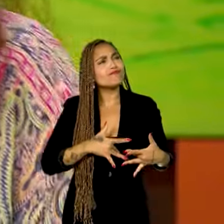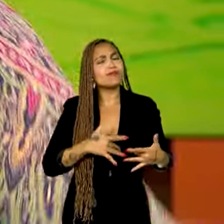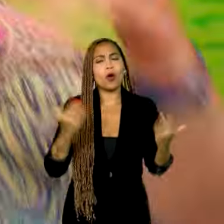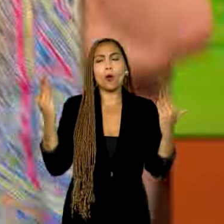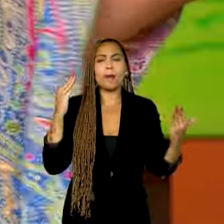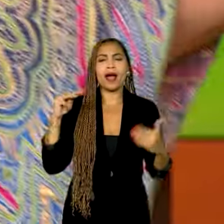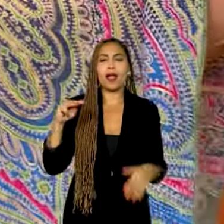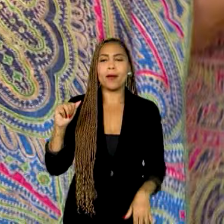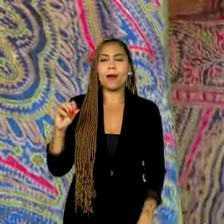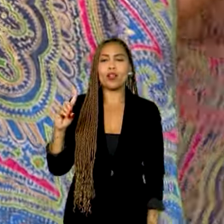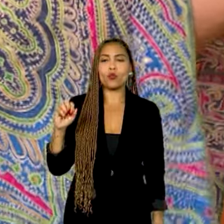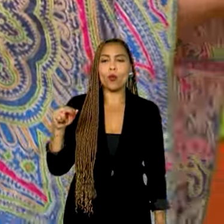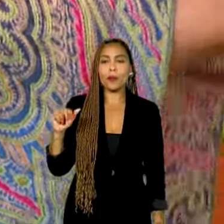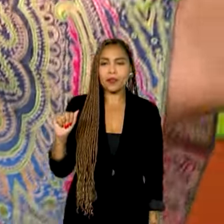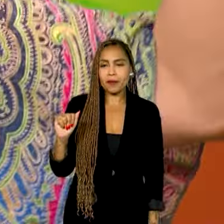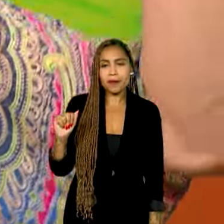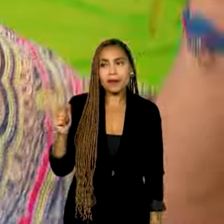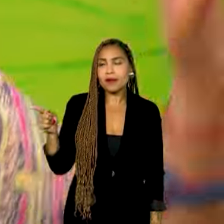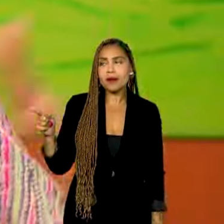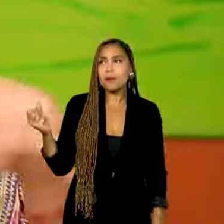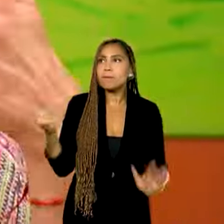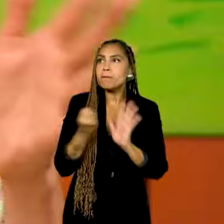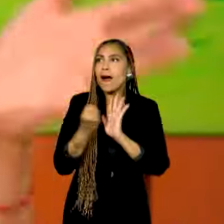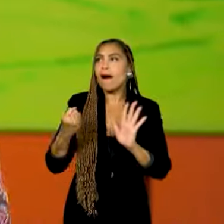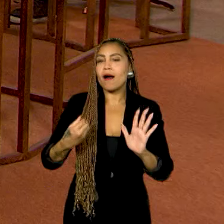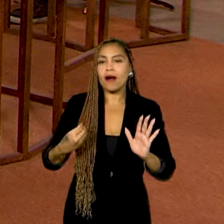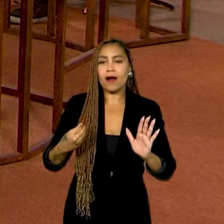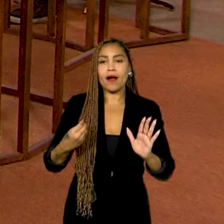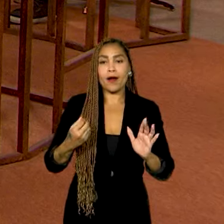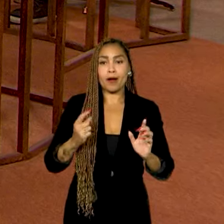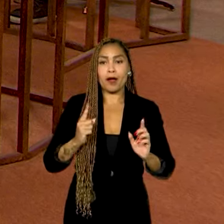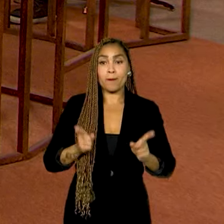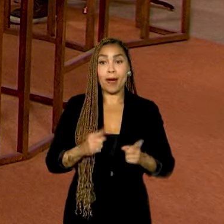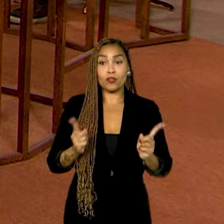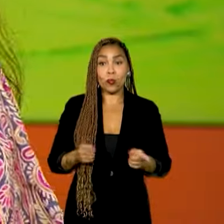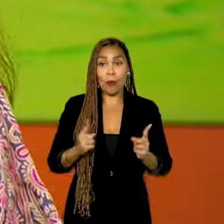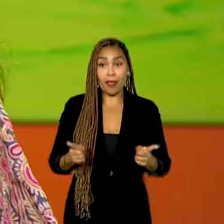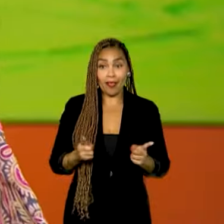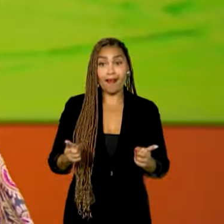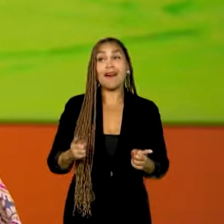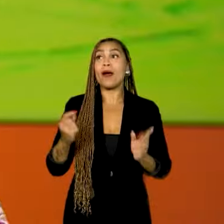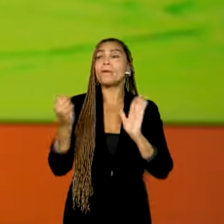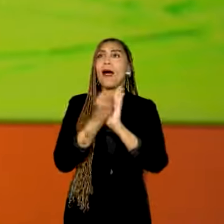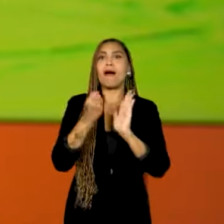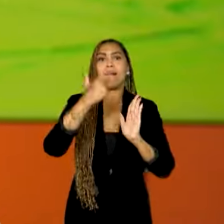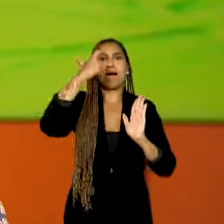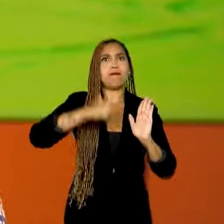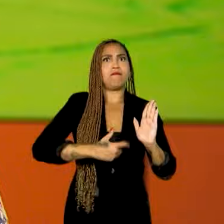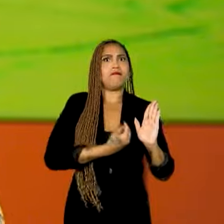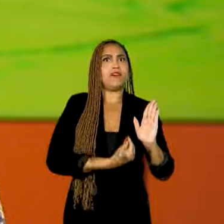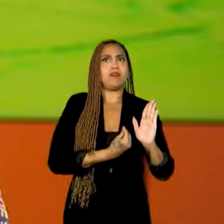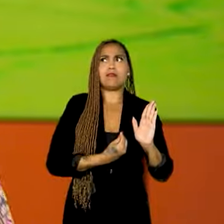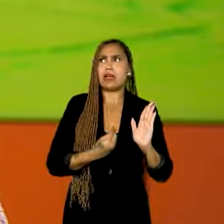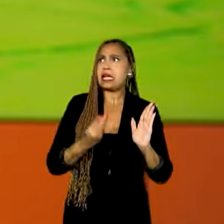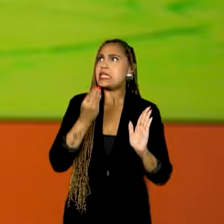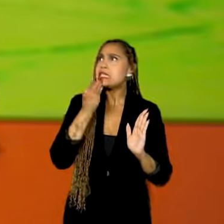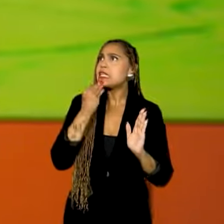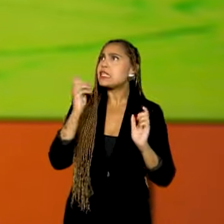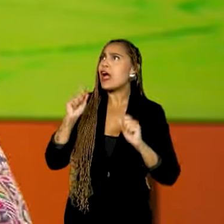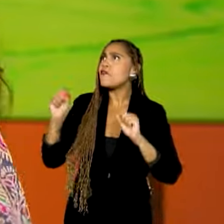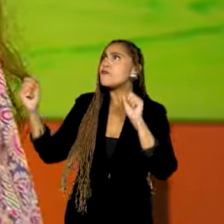Madonna. Madonna, ícone da minha vida, vamos supor. Corta, para. Eu tenho a possibilidade de ver Madonna ali? Você